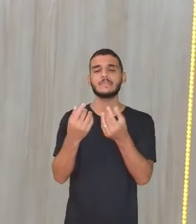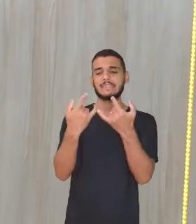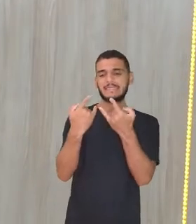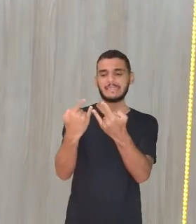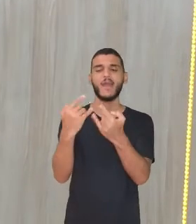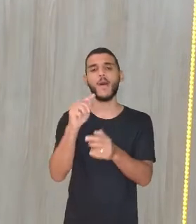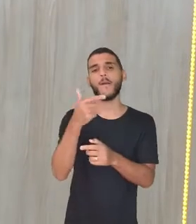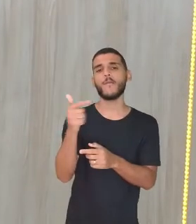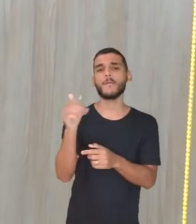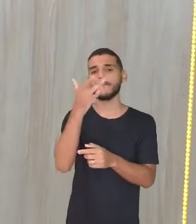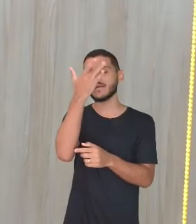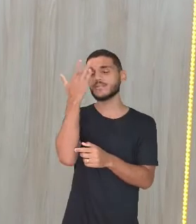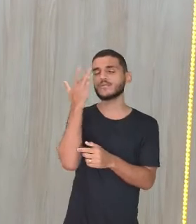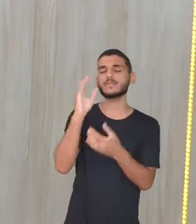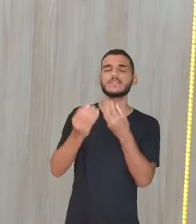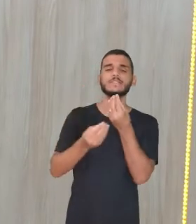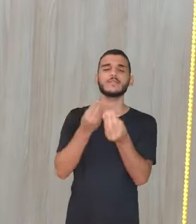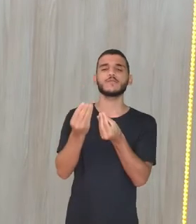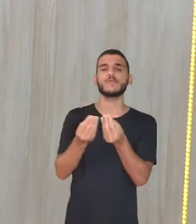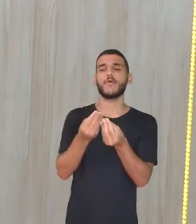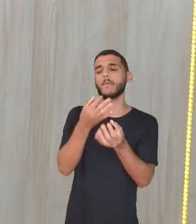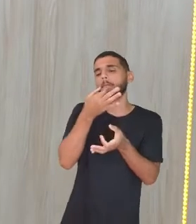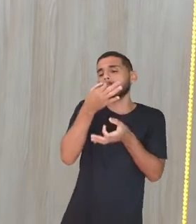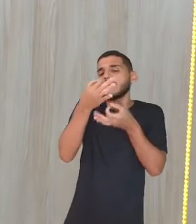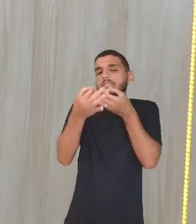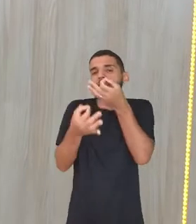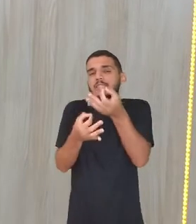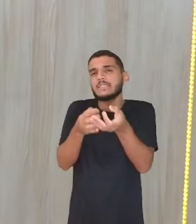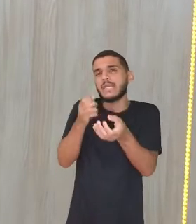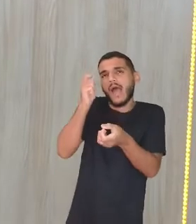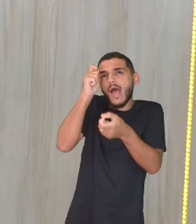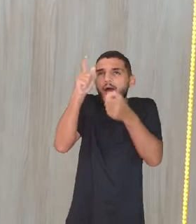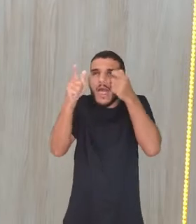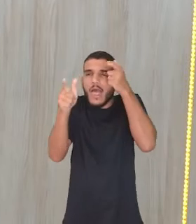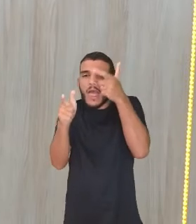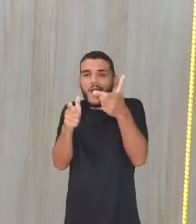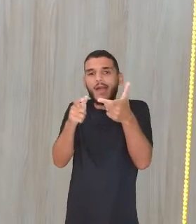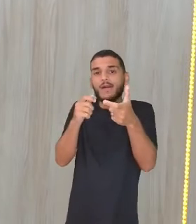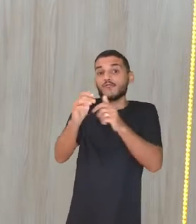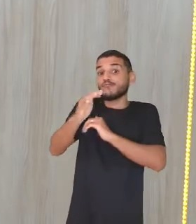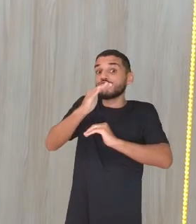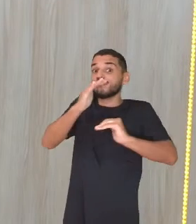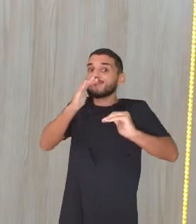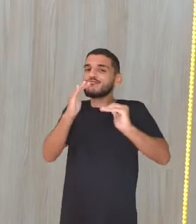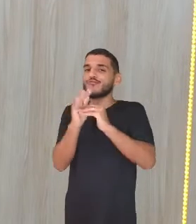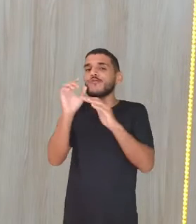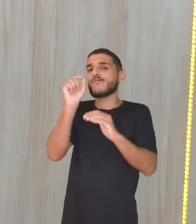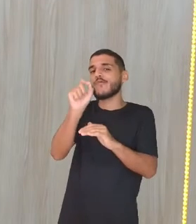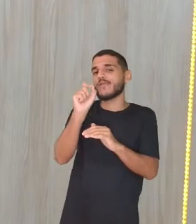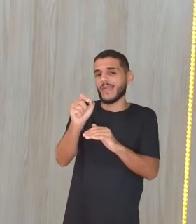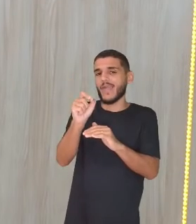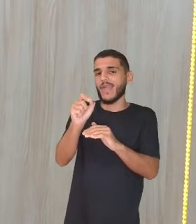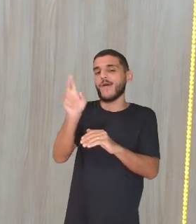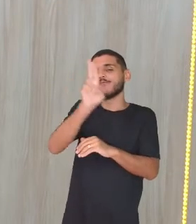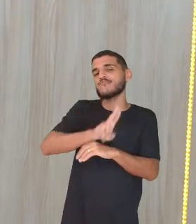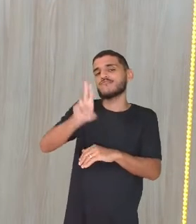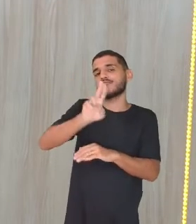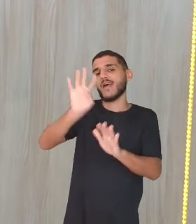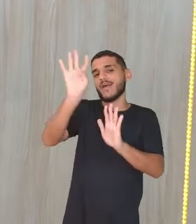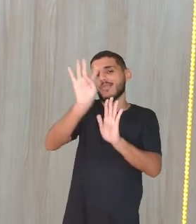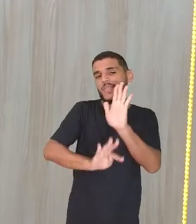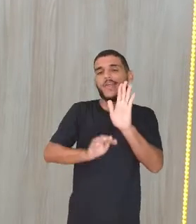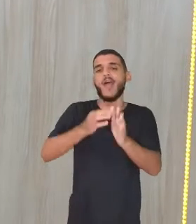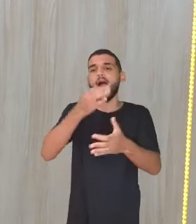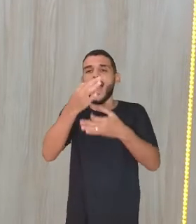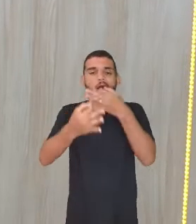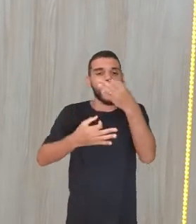outro a nossa ideia, o que a gente pensa, a nossa tese, tudo isso a gente vai fazendo através da argumentação. Agora,